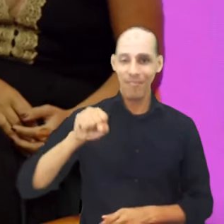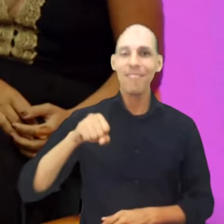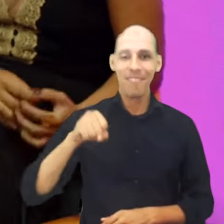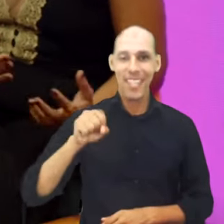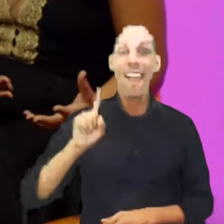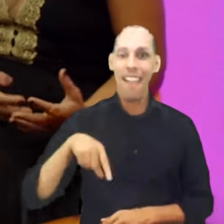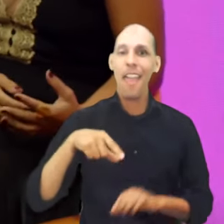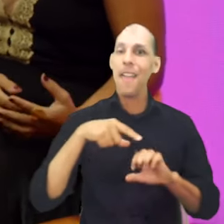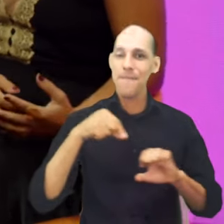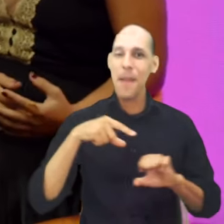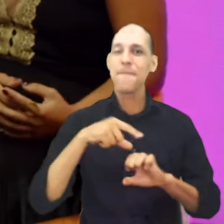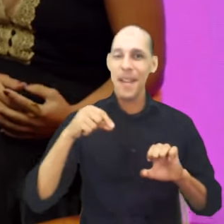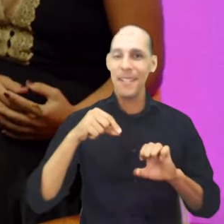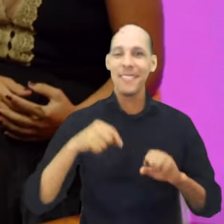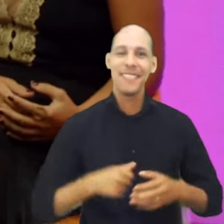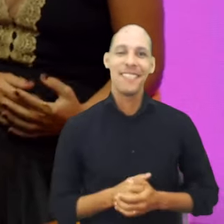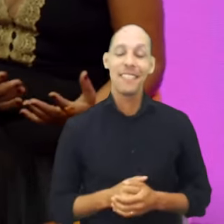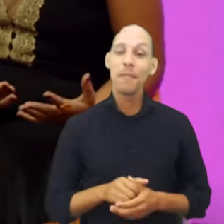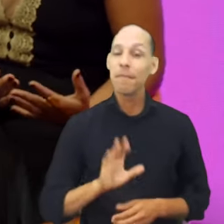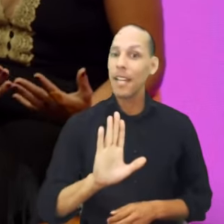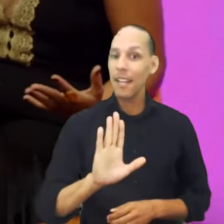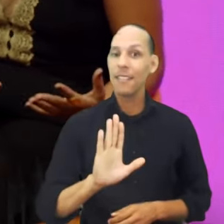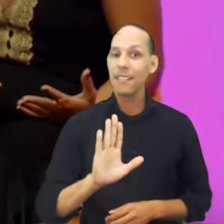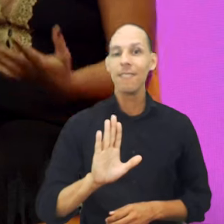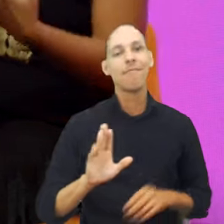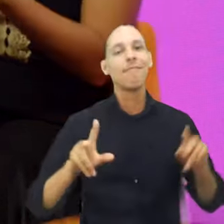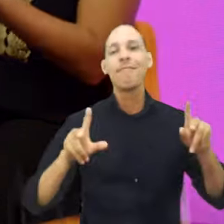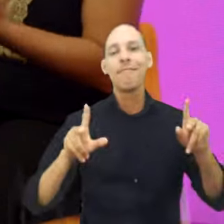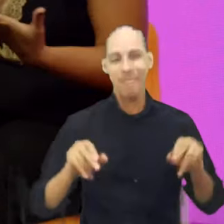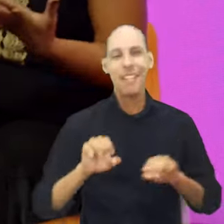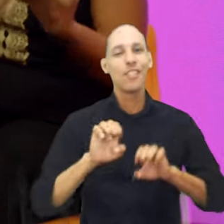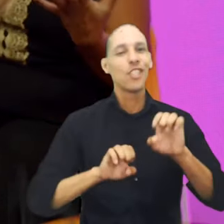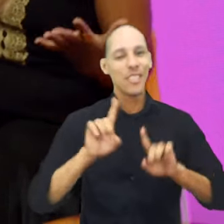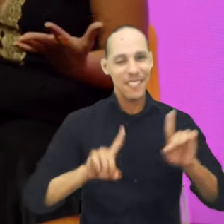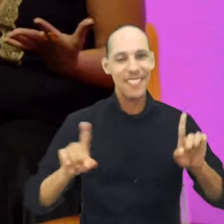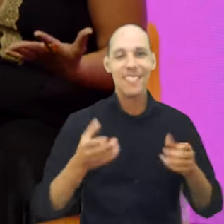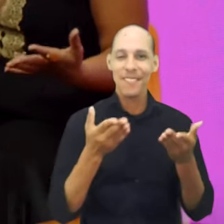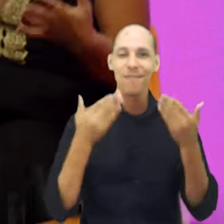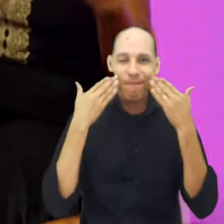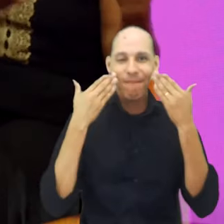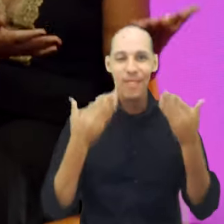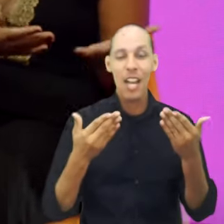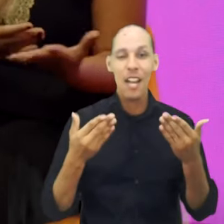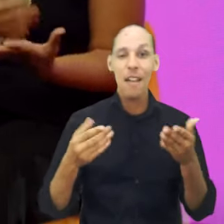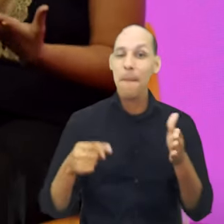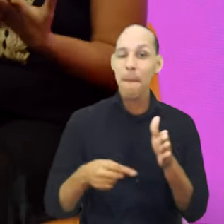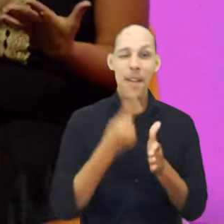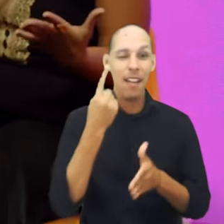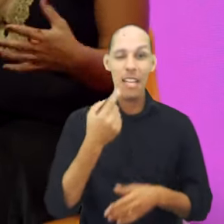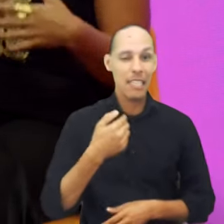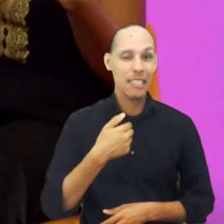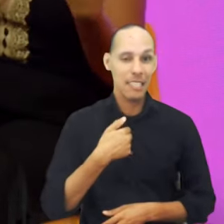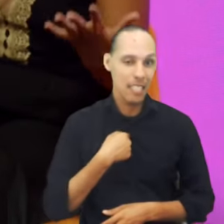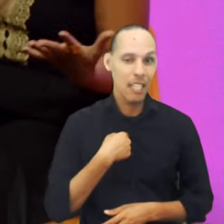de empresários, empreendedores, mas como toda a estatística, como você mesmo colocou, a primeira vez que eu